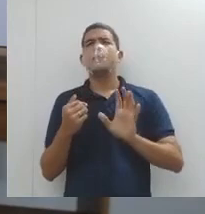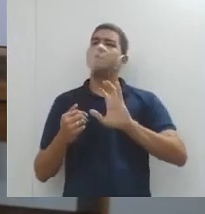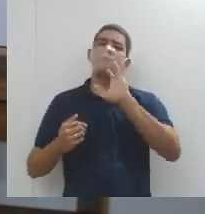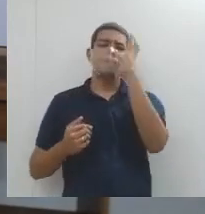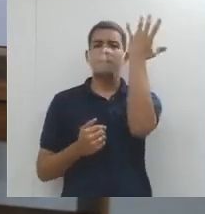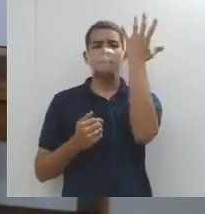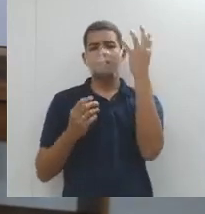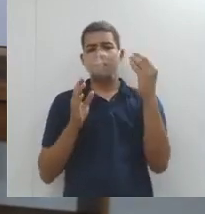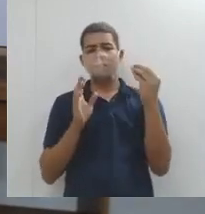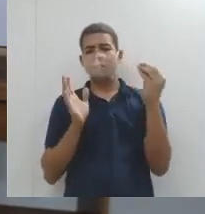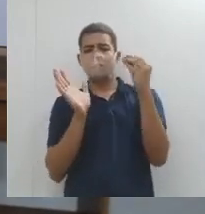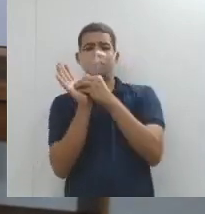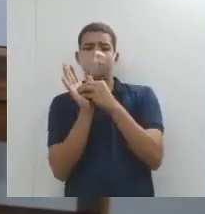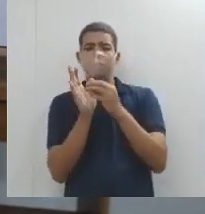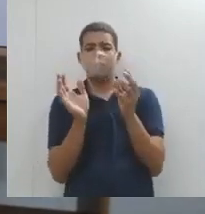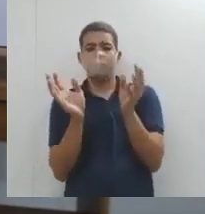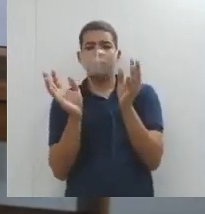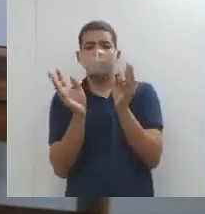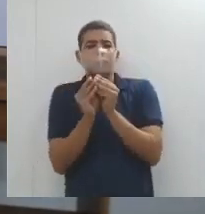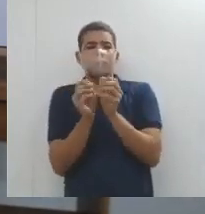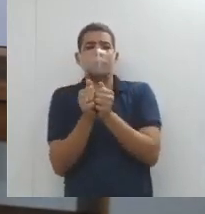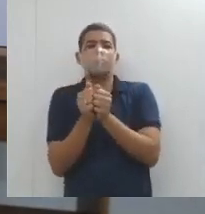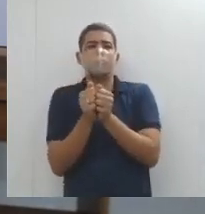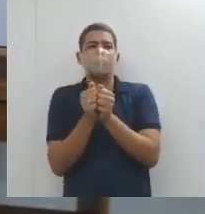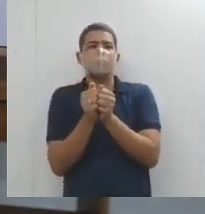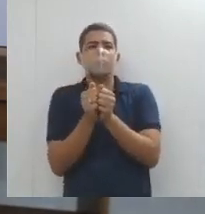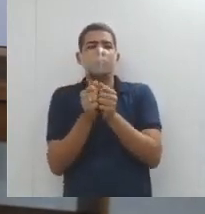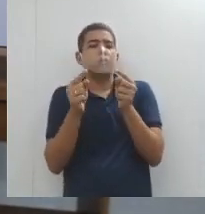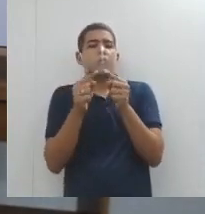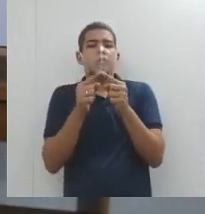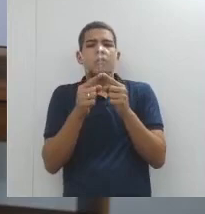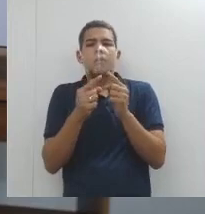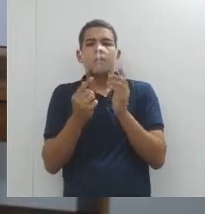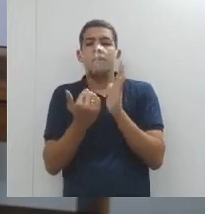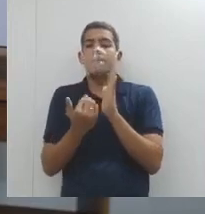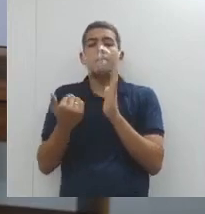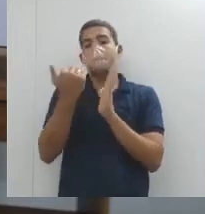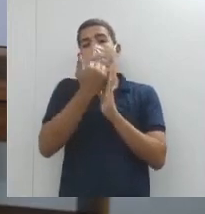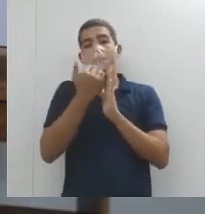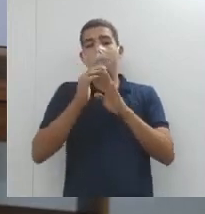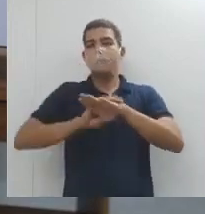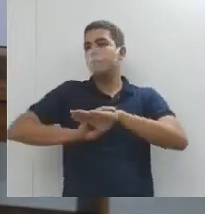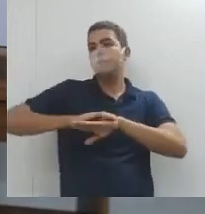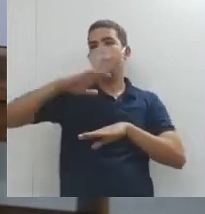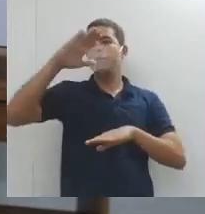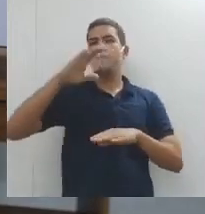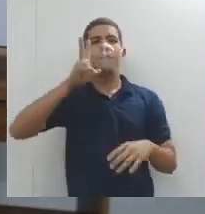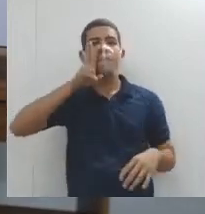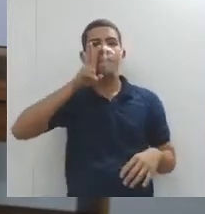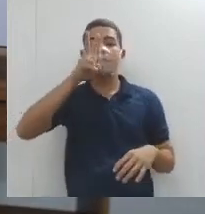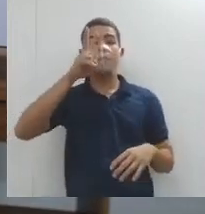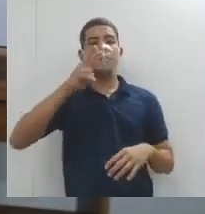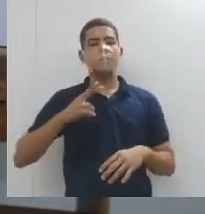verbo amar. Que circunstância é essa? É uma circunstância de intensidade. Eu estou apenas dizendo a